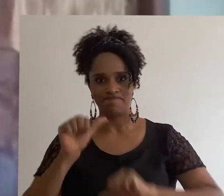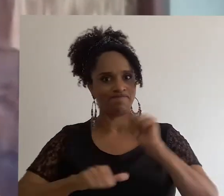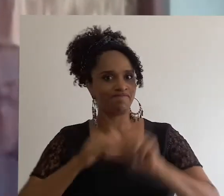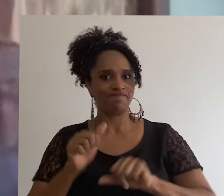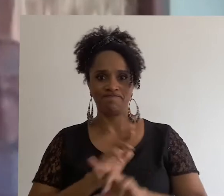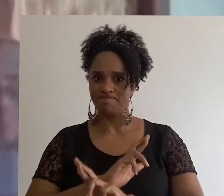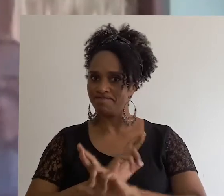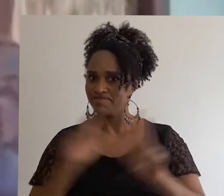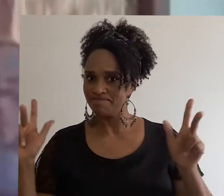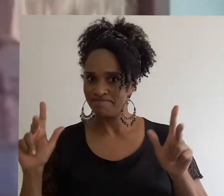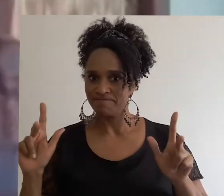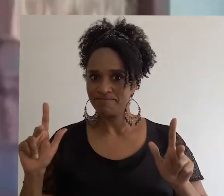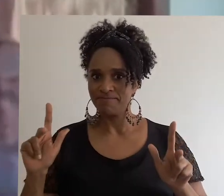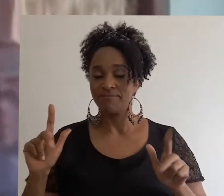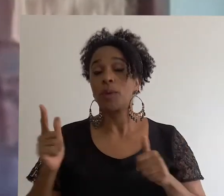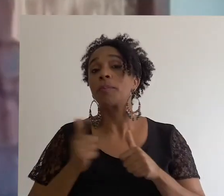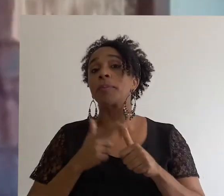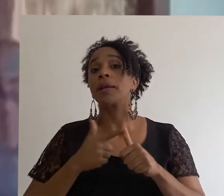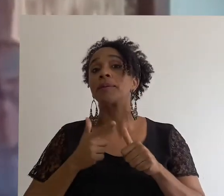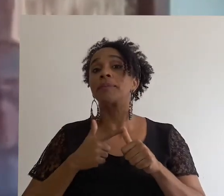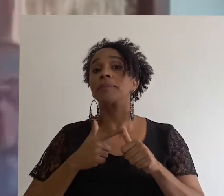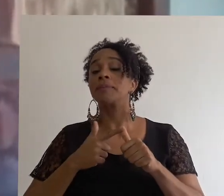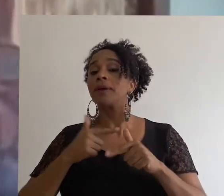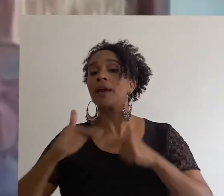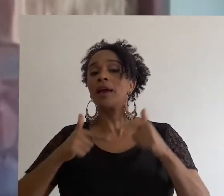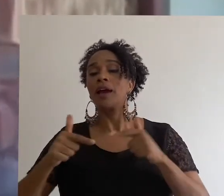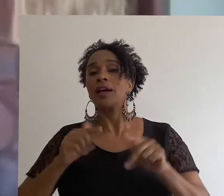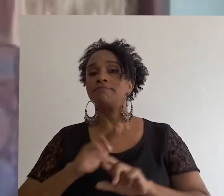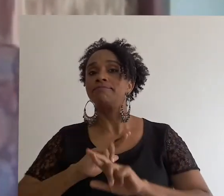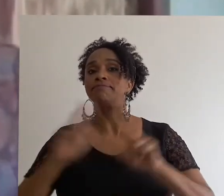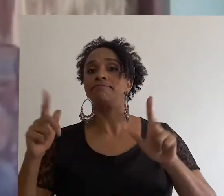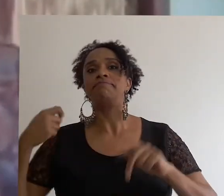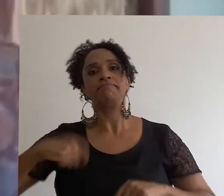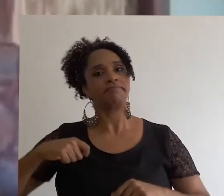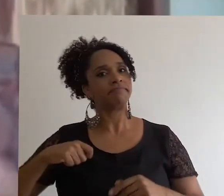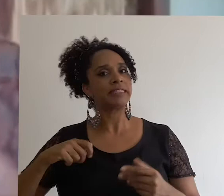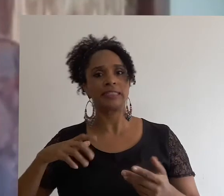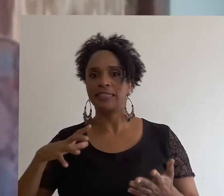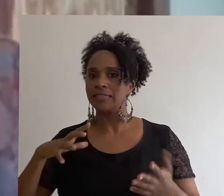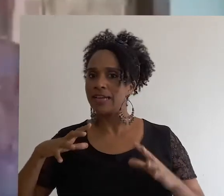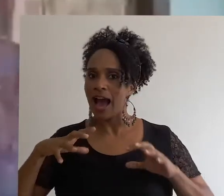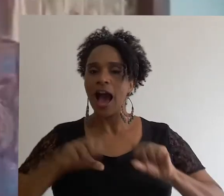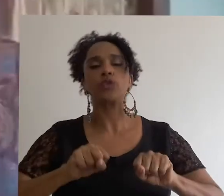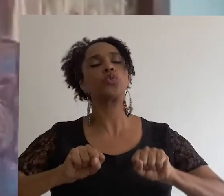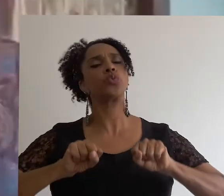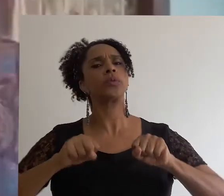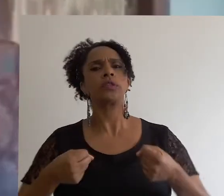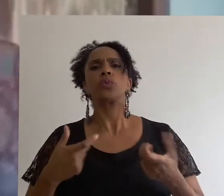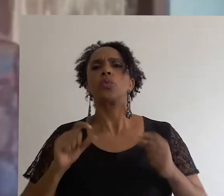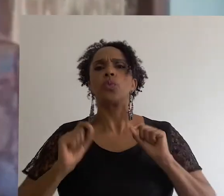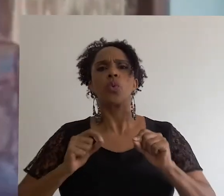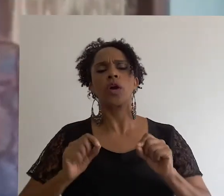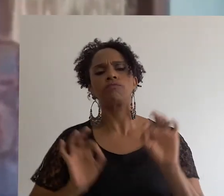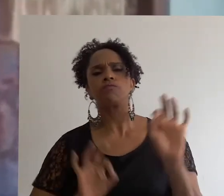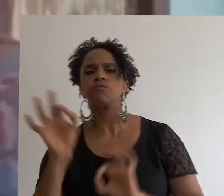como primeira ação aí foi o Gabinete da Reitoria assumiu o protagonismo das ações, da coordenação